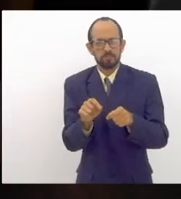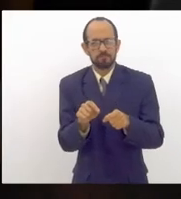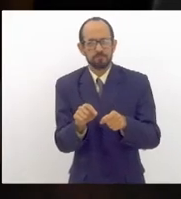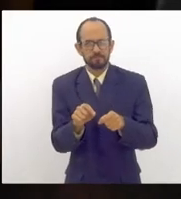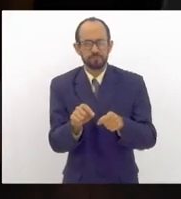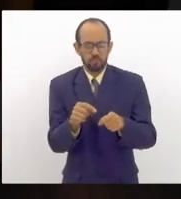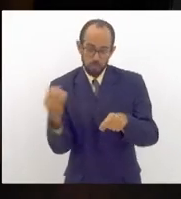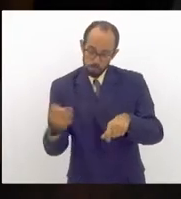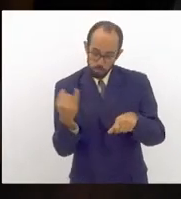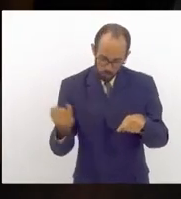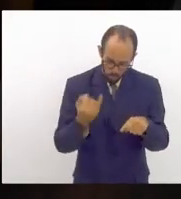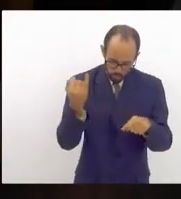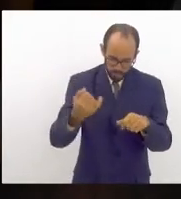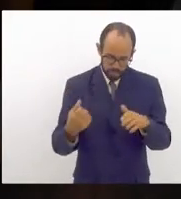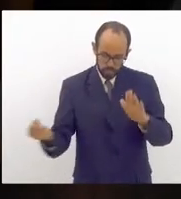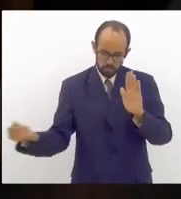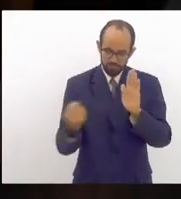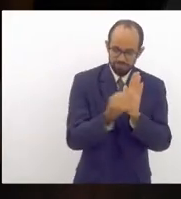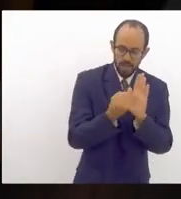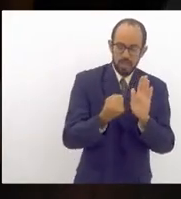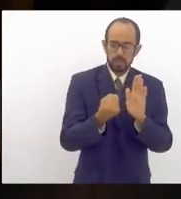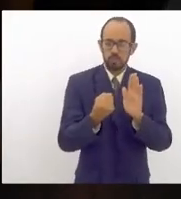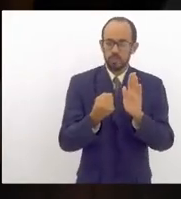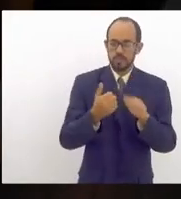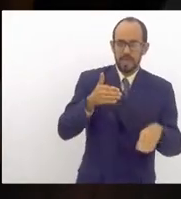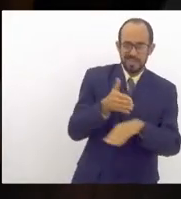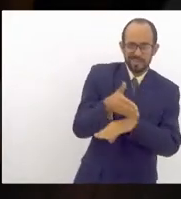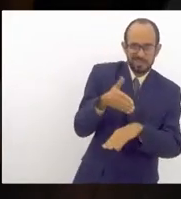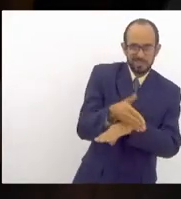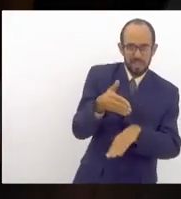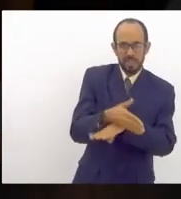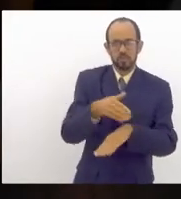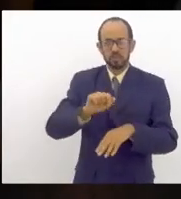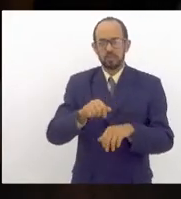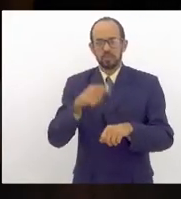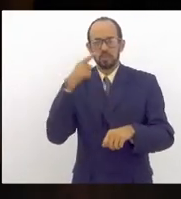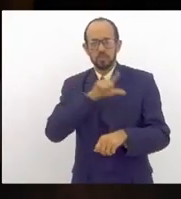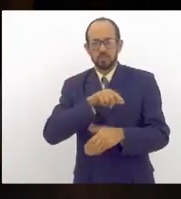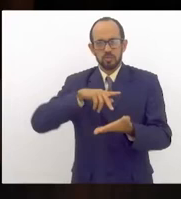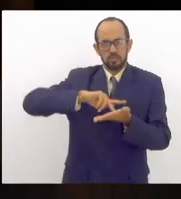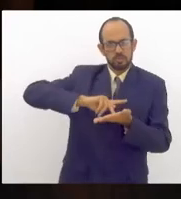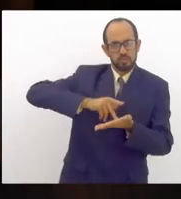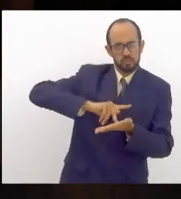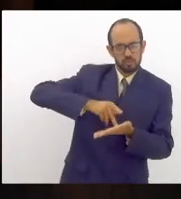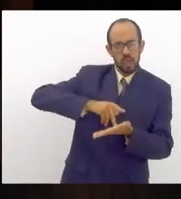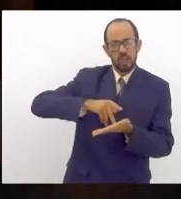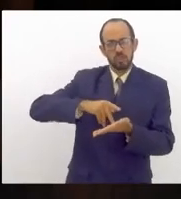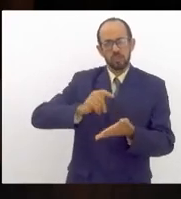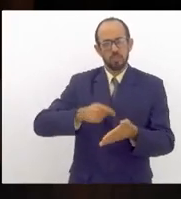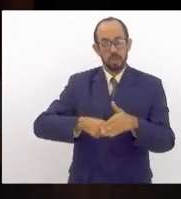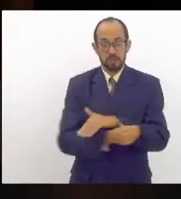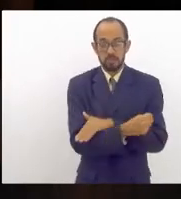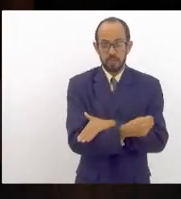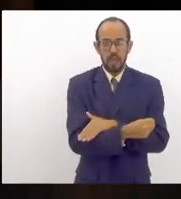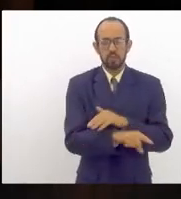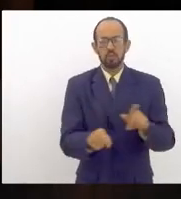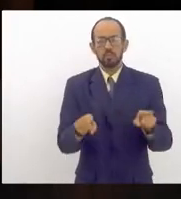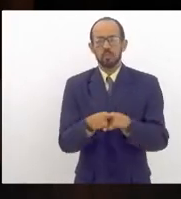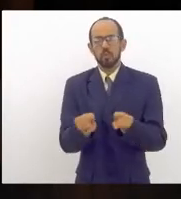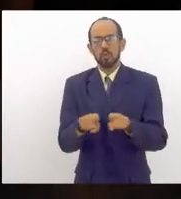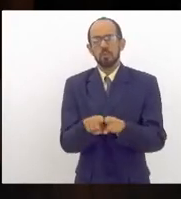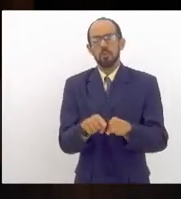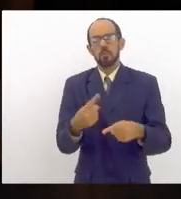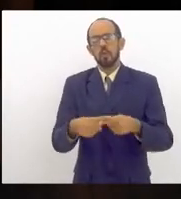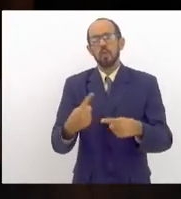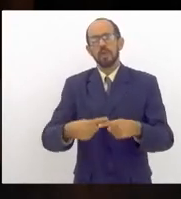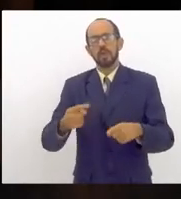importante impactante esse acesso que nós tivemos enquanto sindicato enquanto central a esse mandato porque em tudo